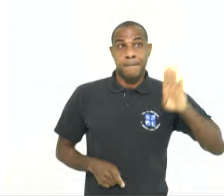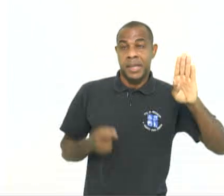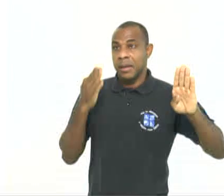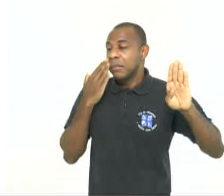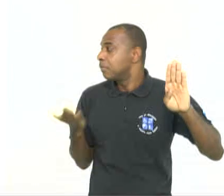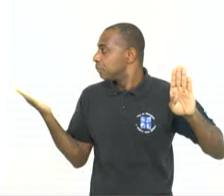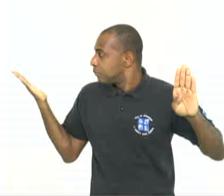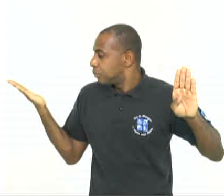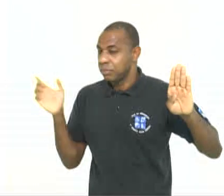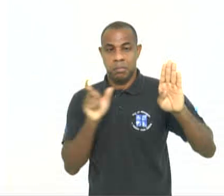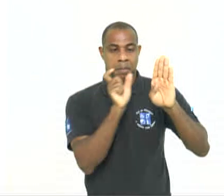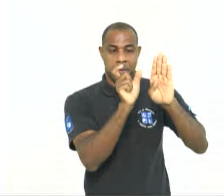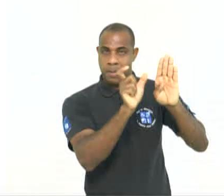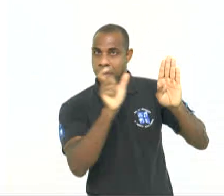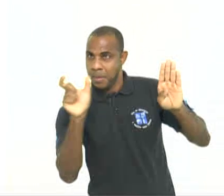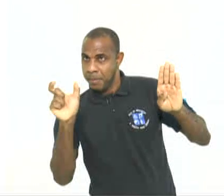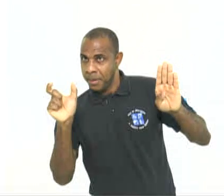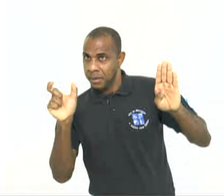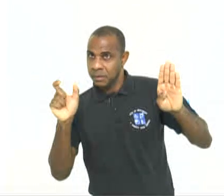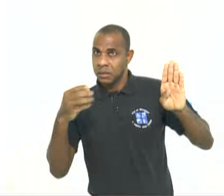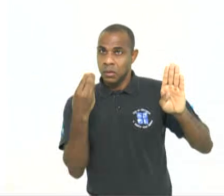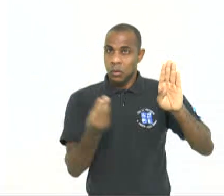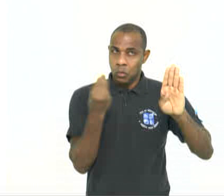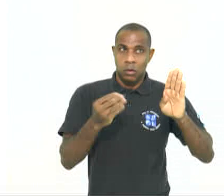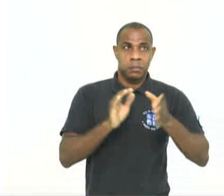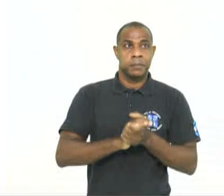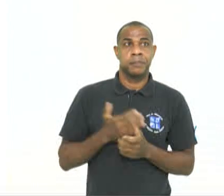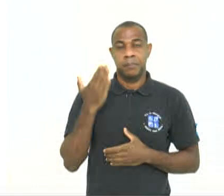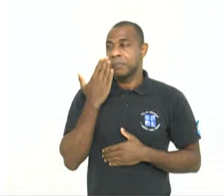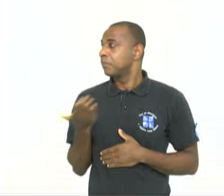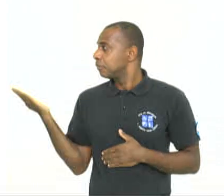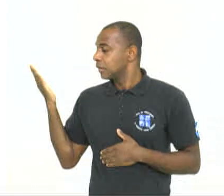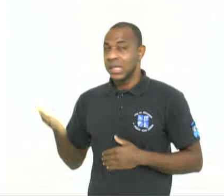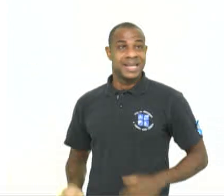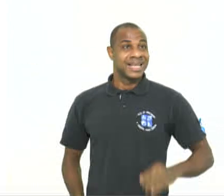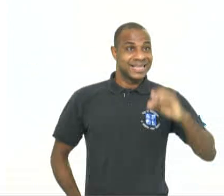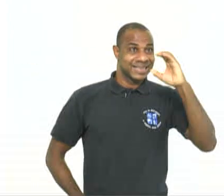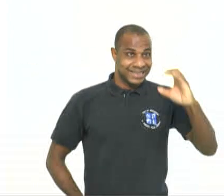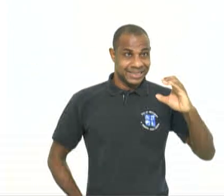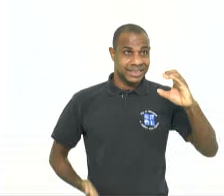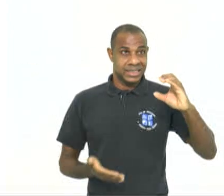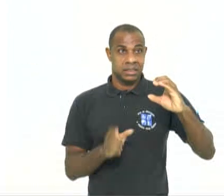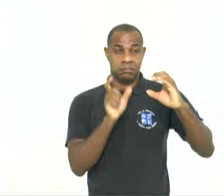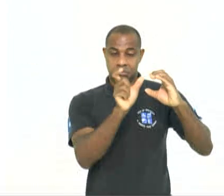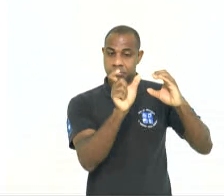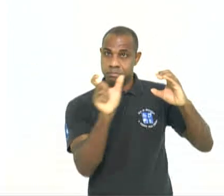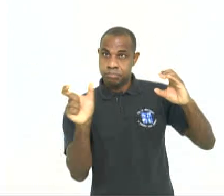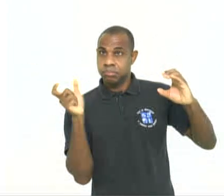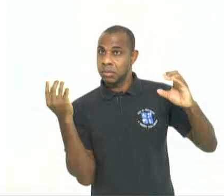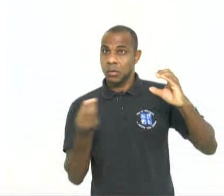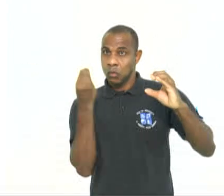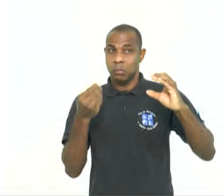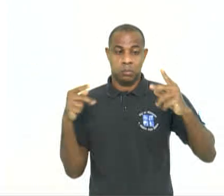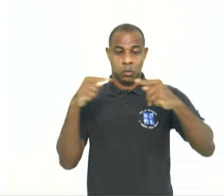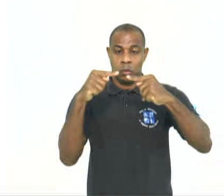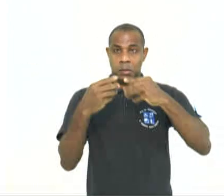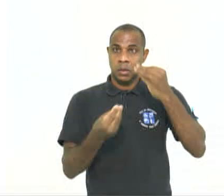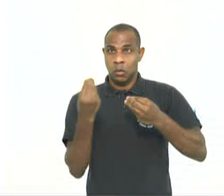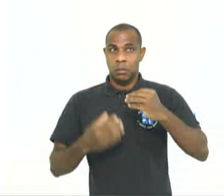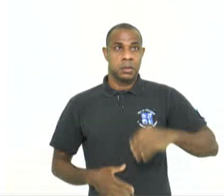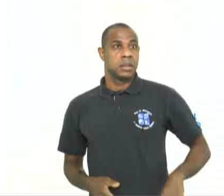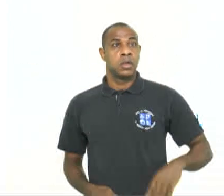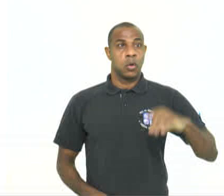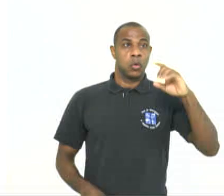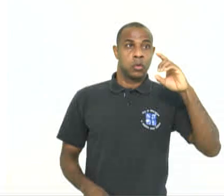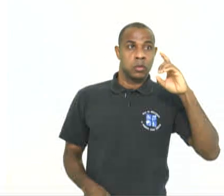B, leucócitos, plaquetas e fibroblastos. Letra C, plaquetas, leucócitos e hemácias.